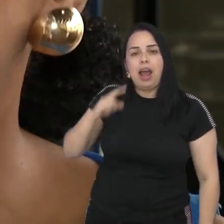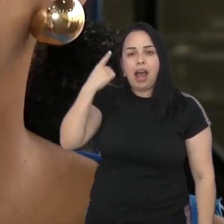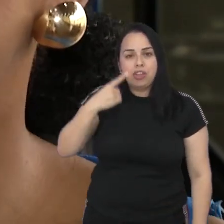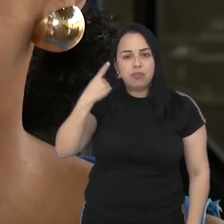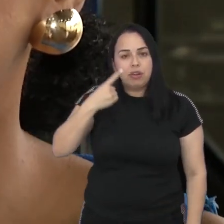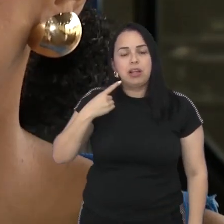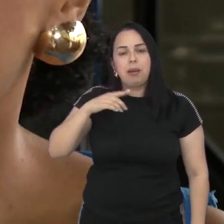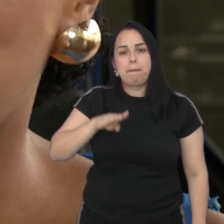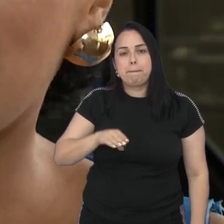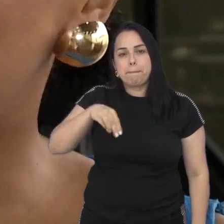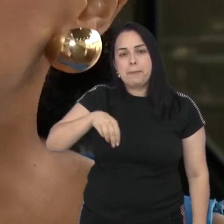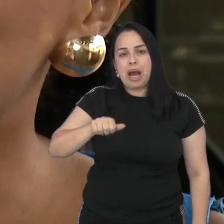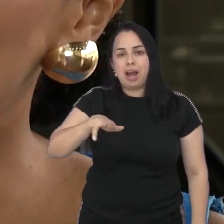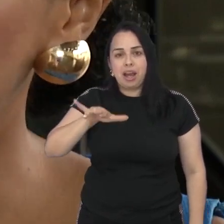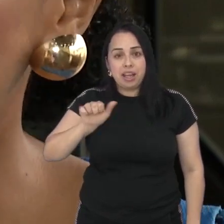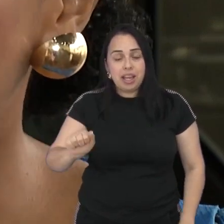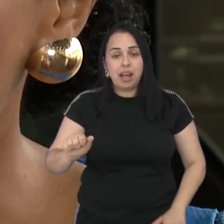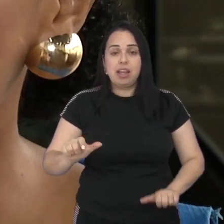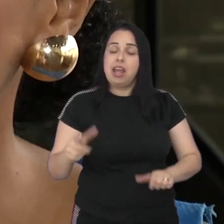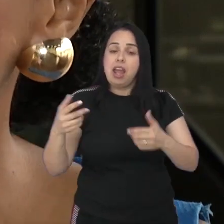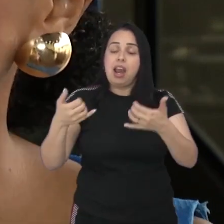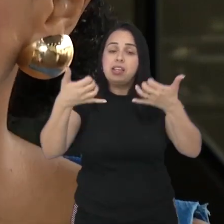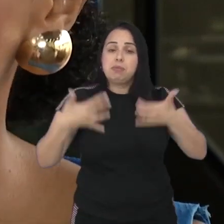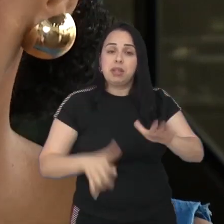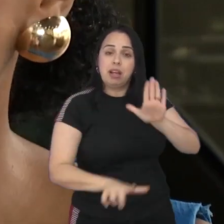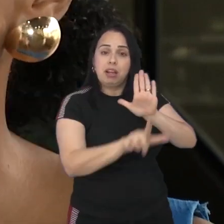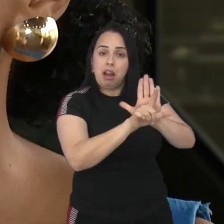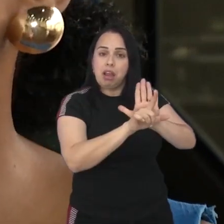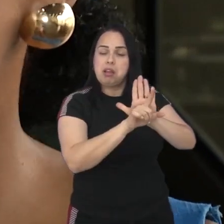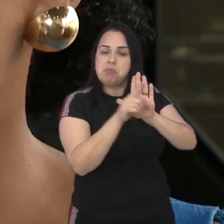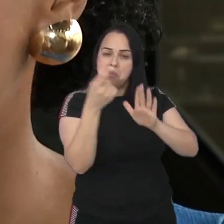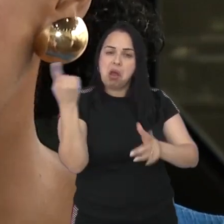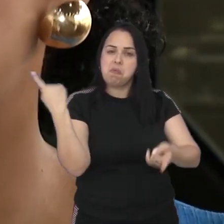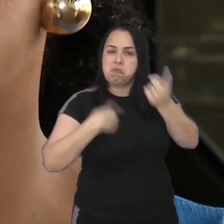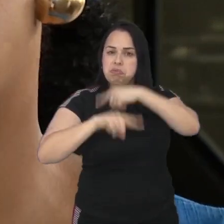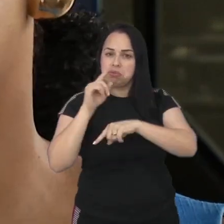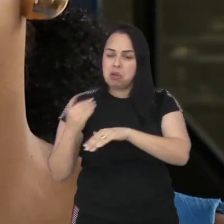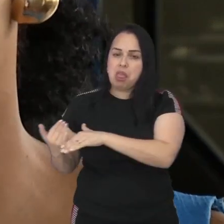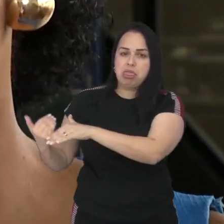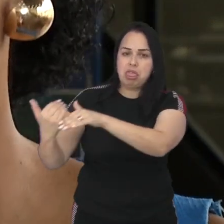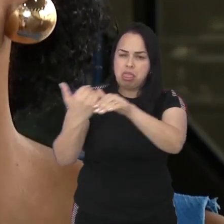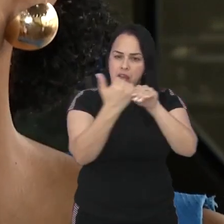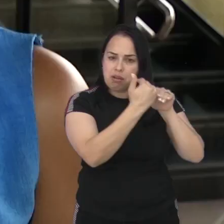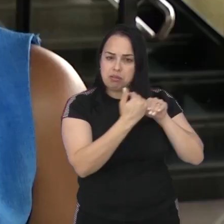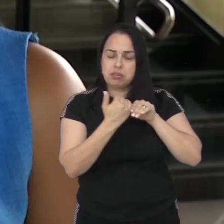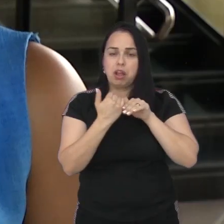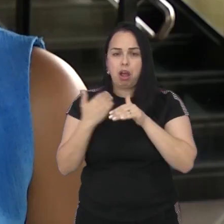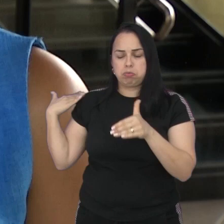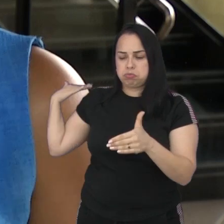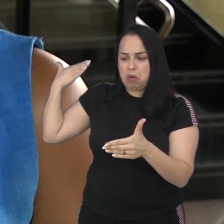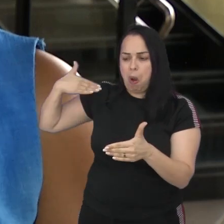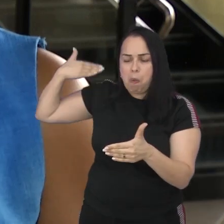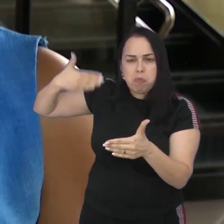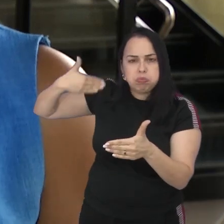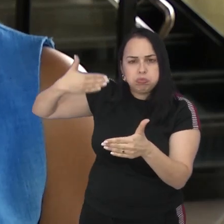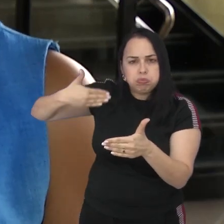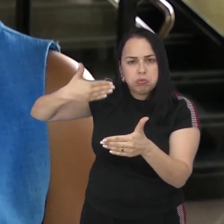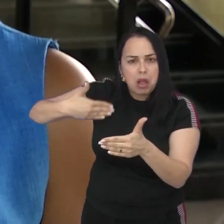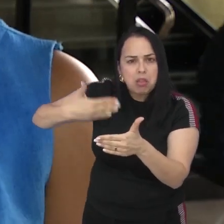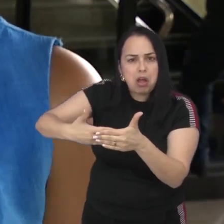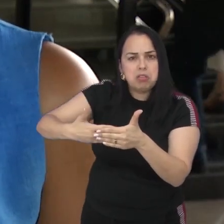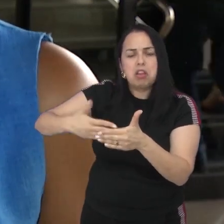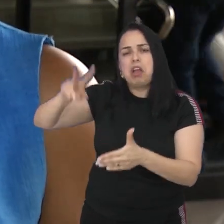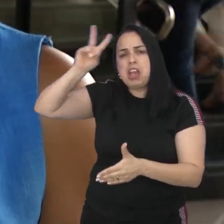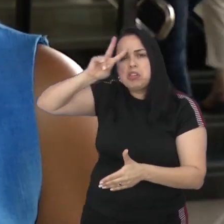Ambrósio considera a legislação estadual um avanço na busca pela igualdade racial. Seguimos na história como